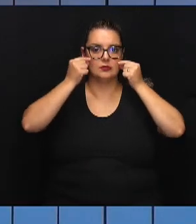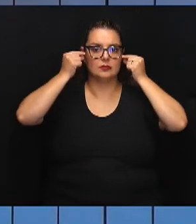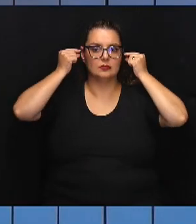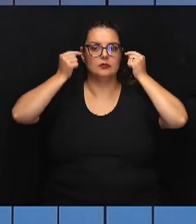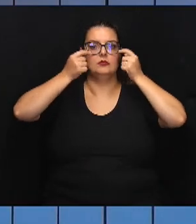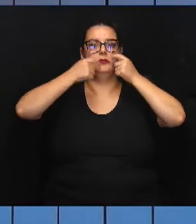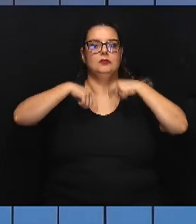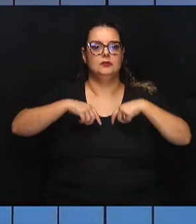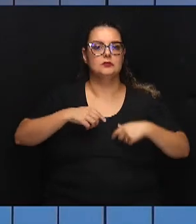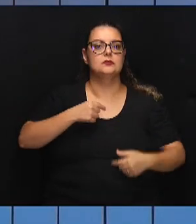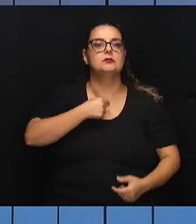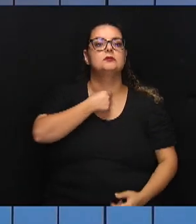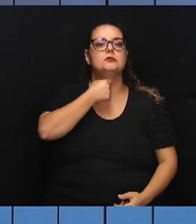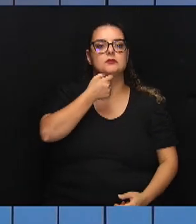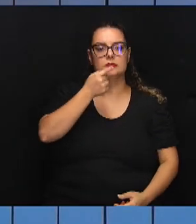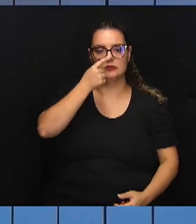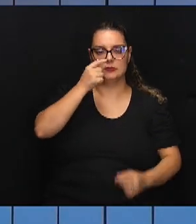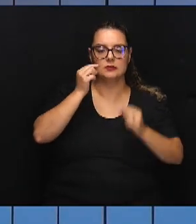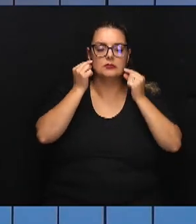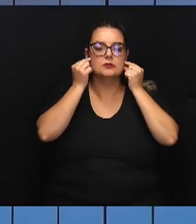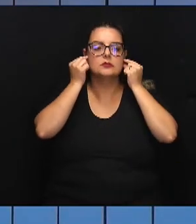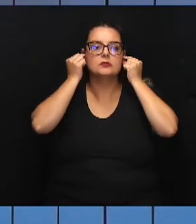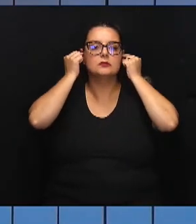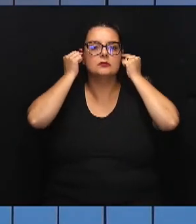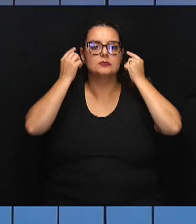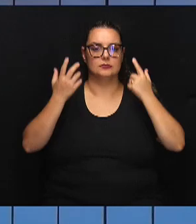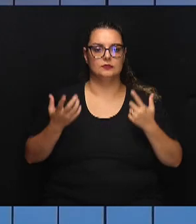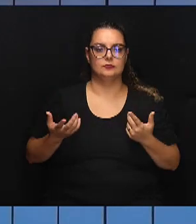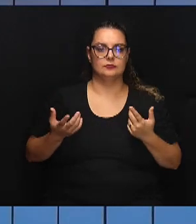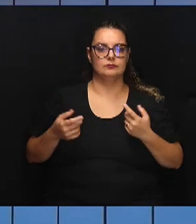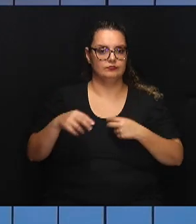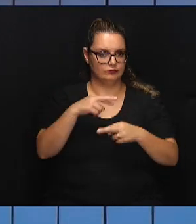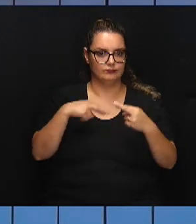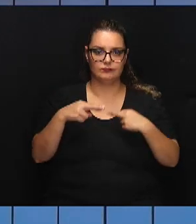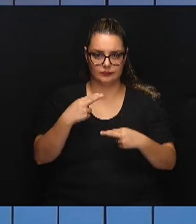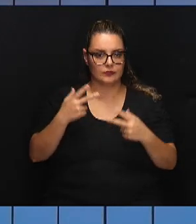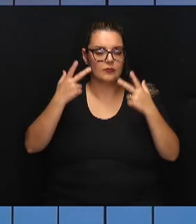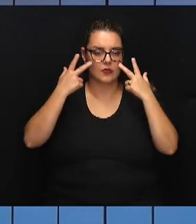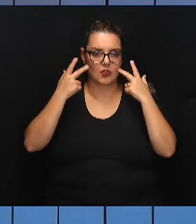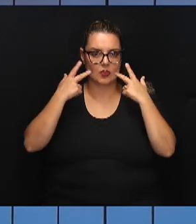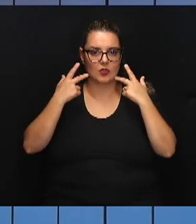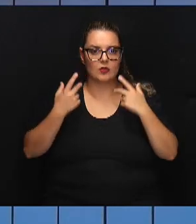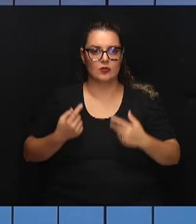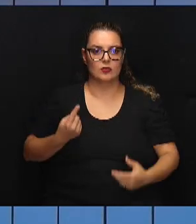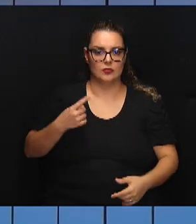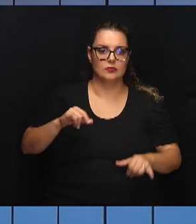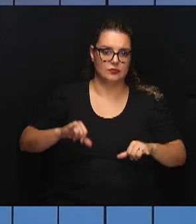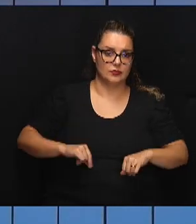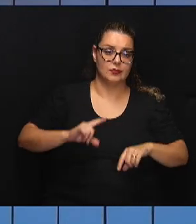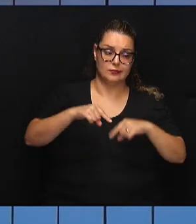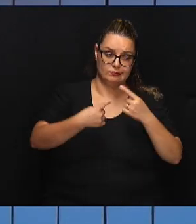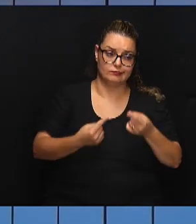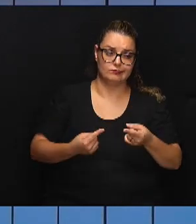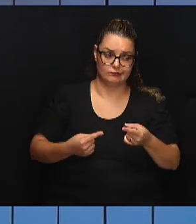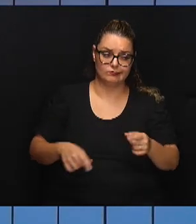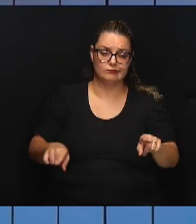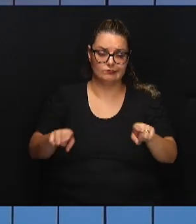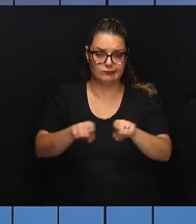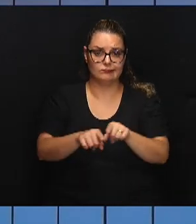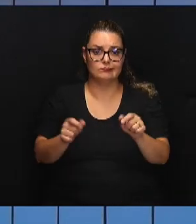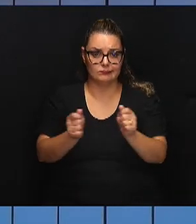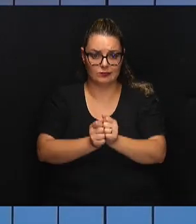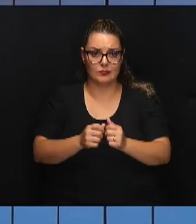A questão da garganta, do nariz e o ouvido, geralmente quando um sofre, o outro vai ter ali